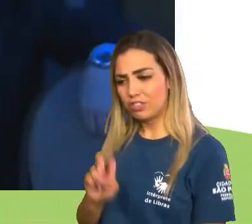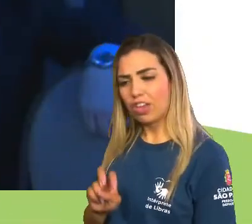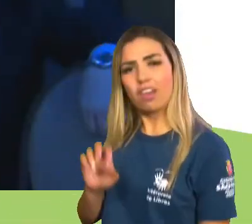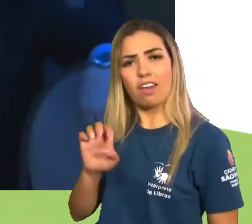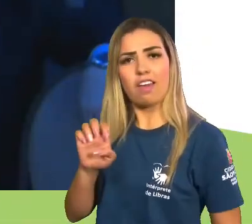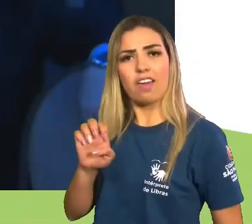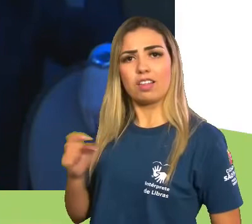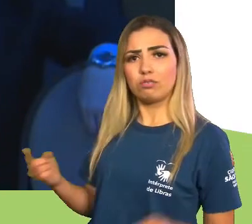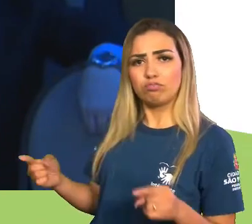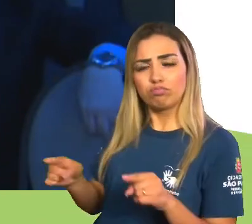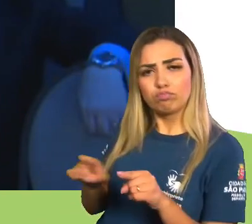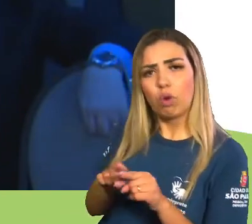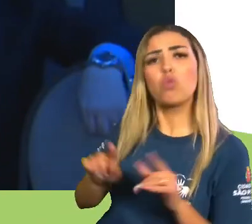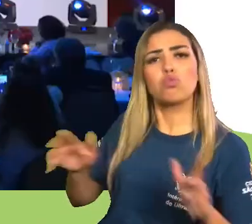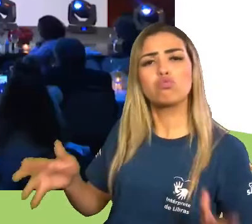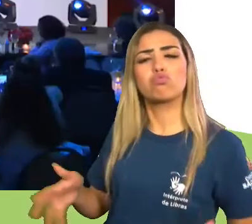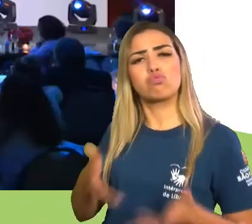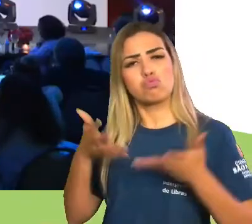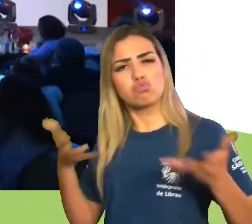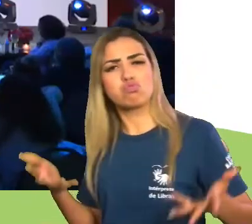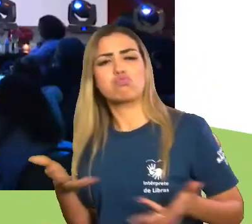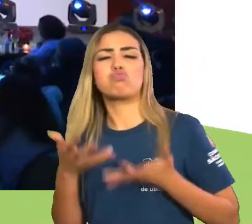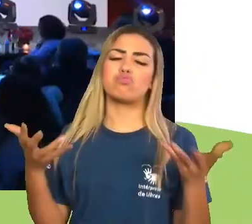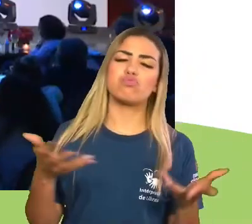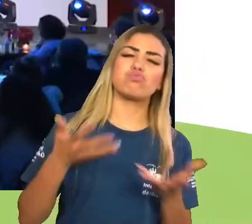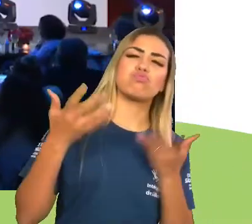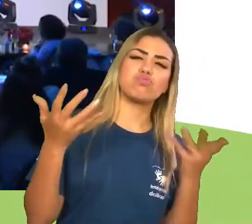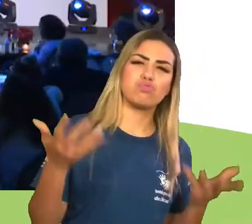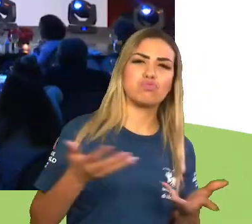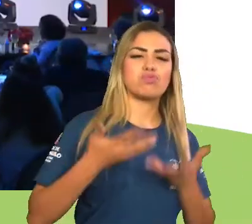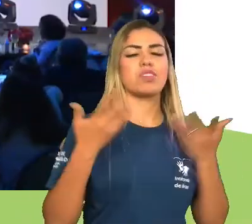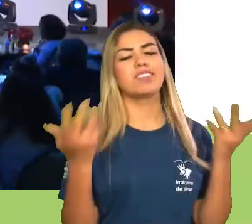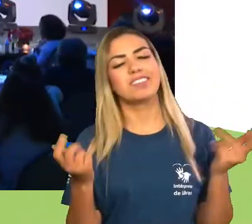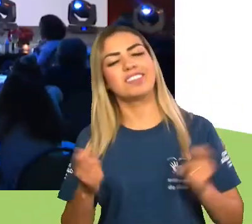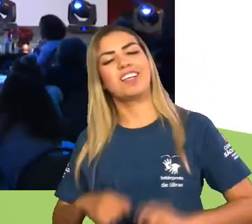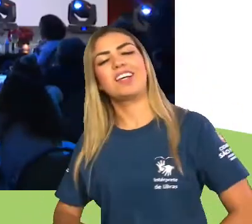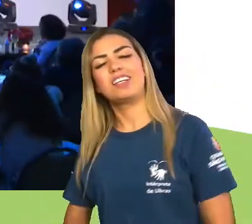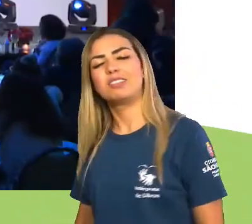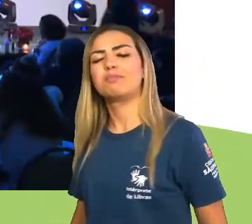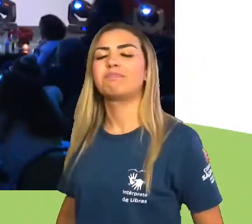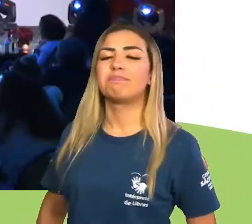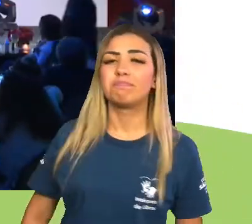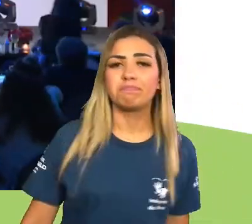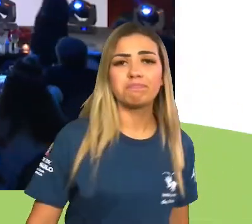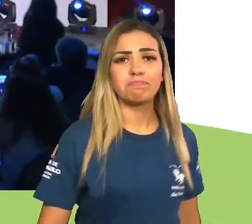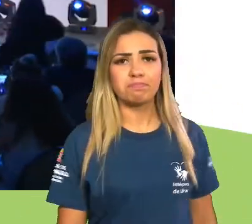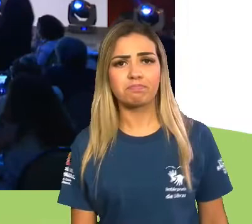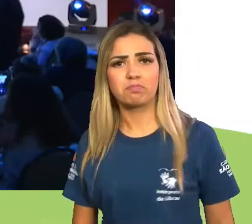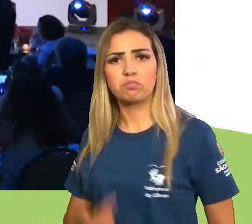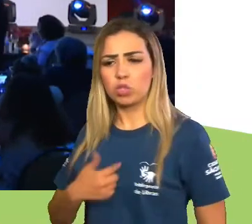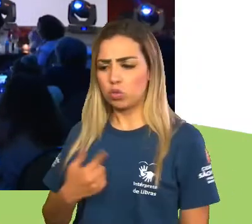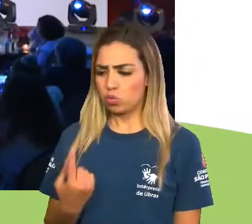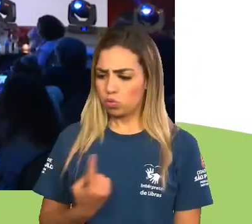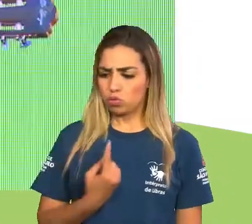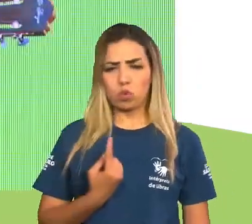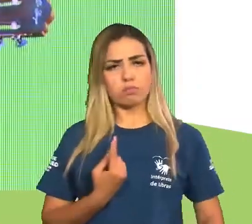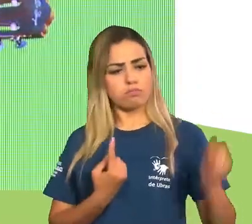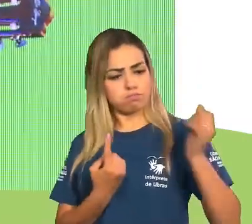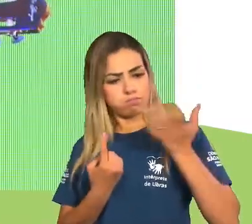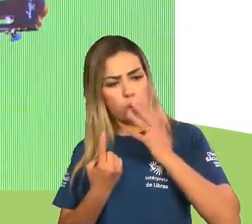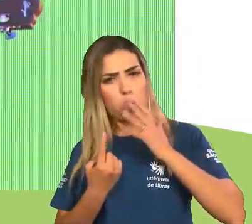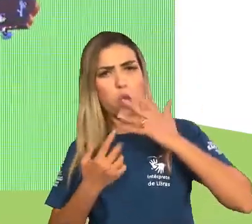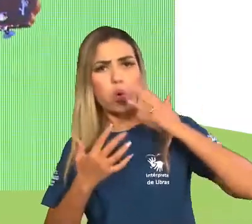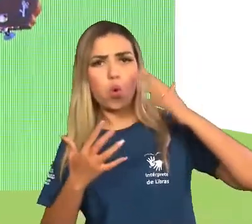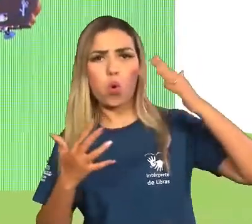Axé Odô, axé Odô, me ilumina, mira em Orumilá,